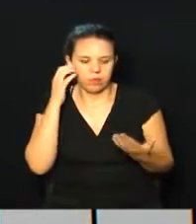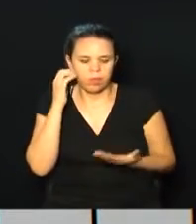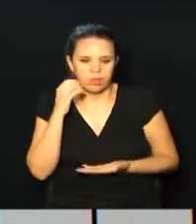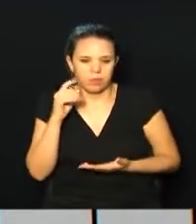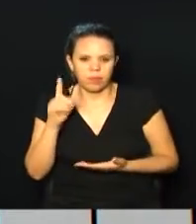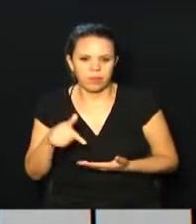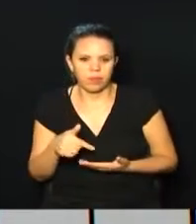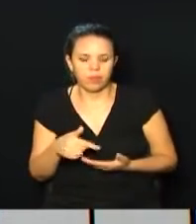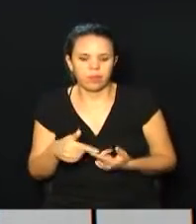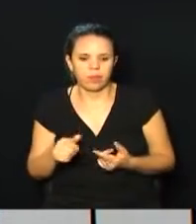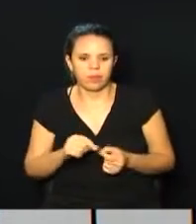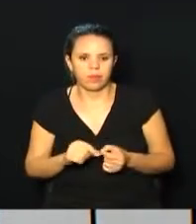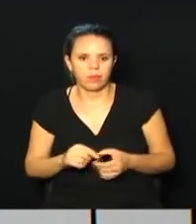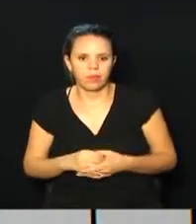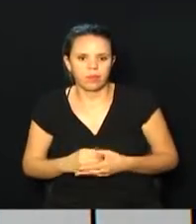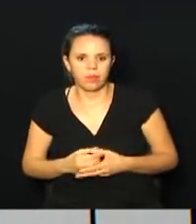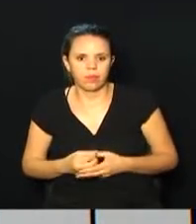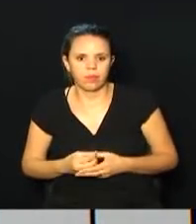essa situação,